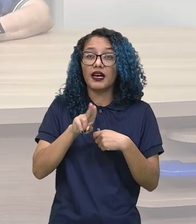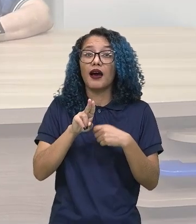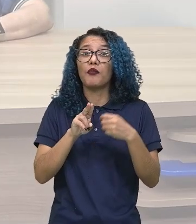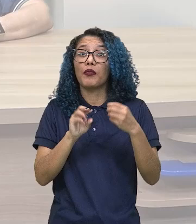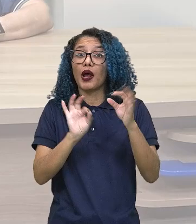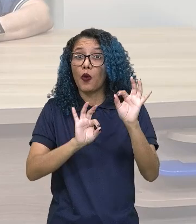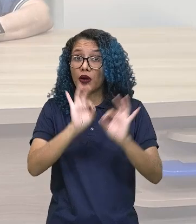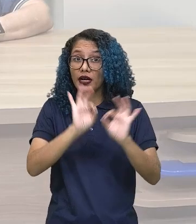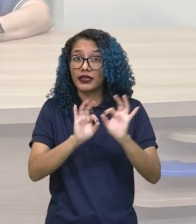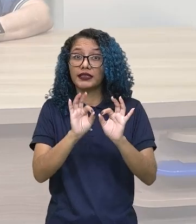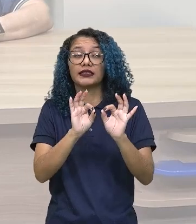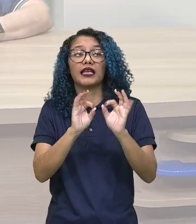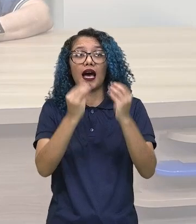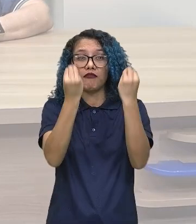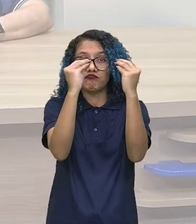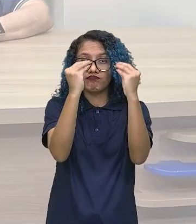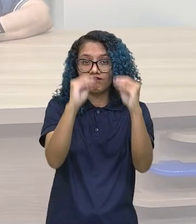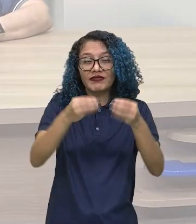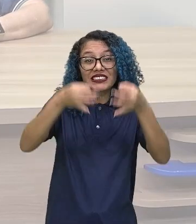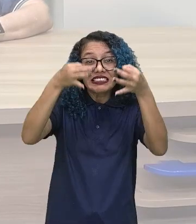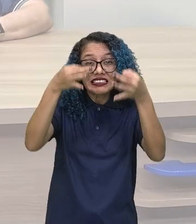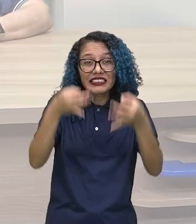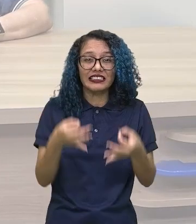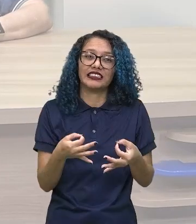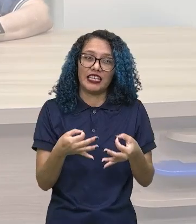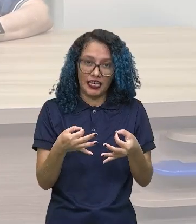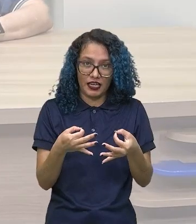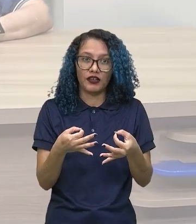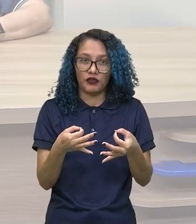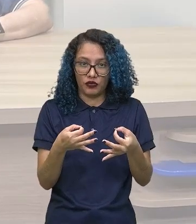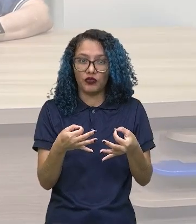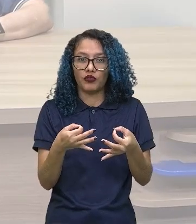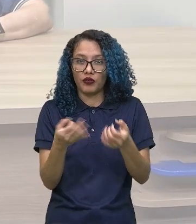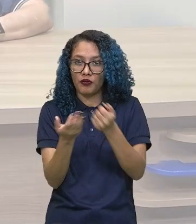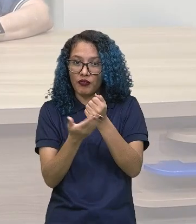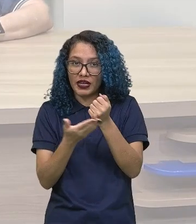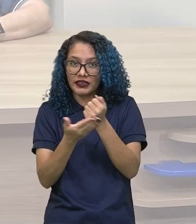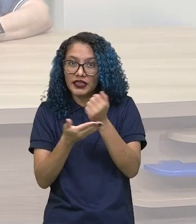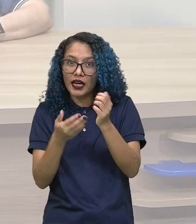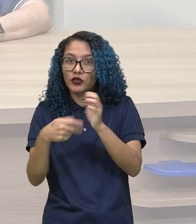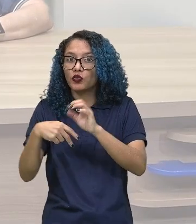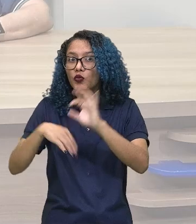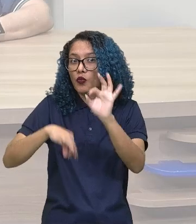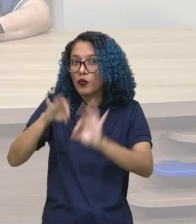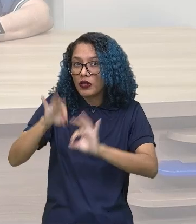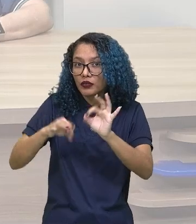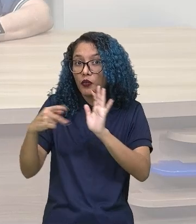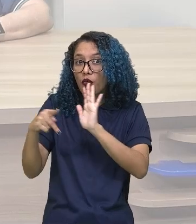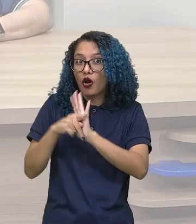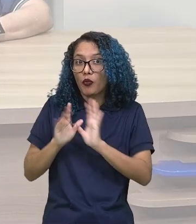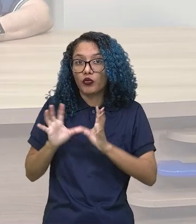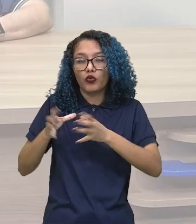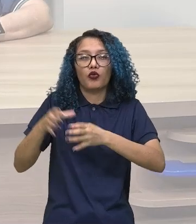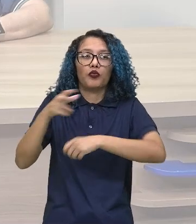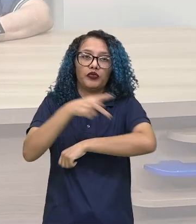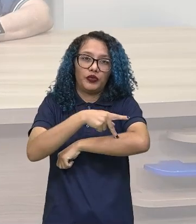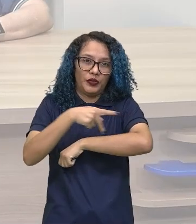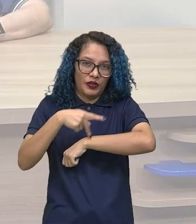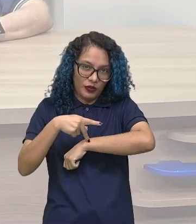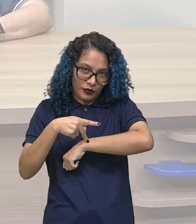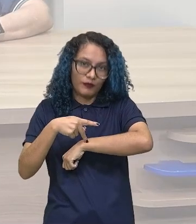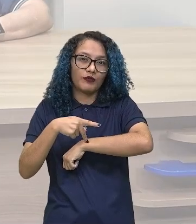lançamentos adequadamente, conforme o que foi planejado pela equipe pedagógica, tá bom? Então, eu espero que